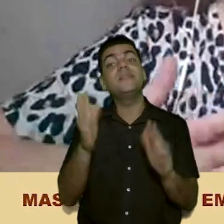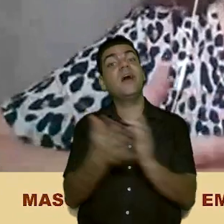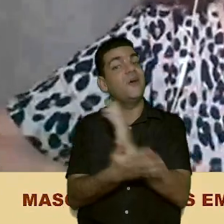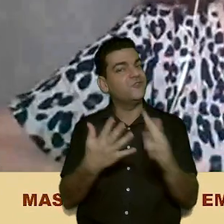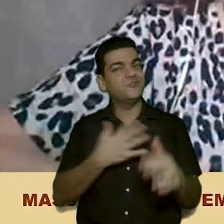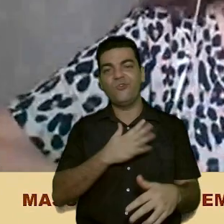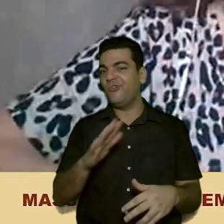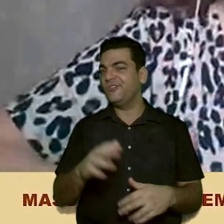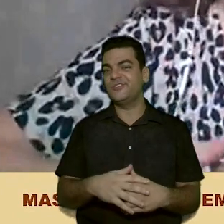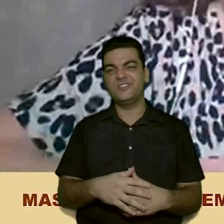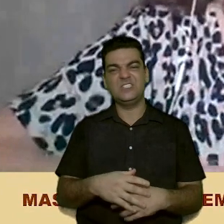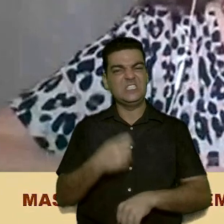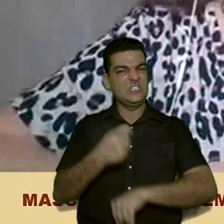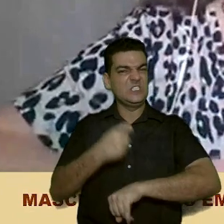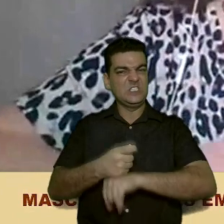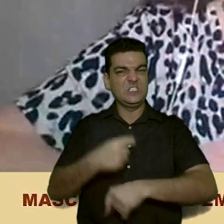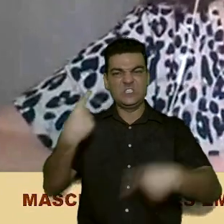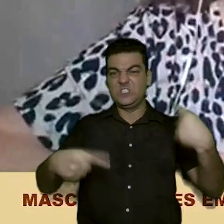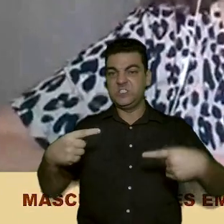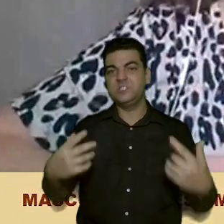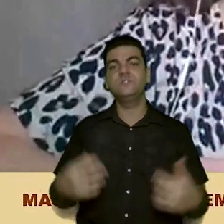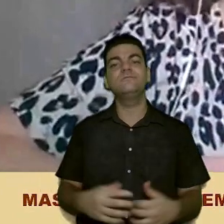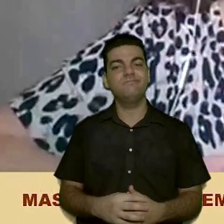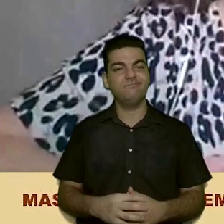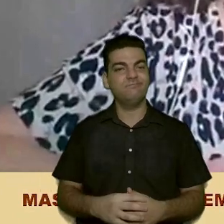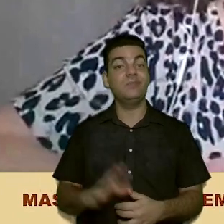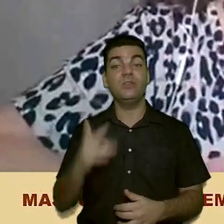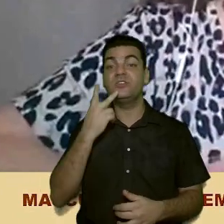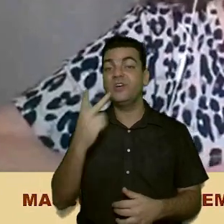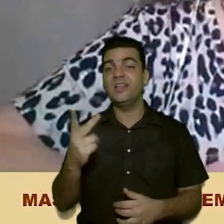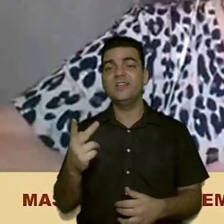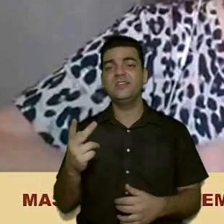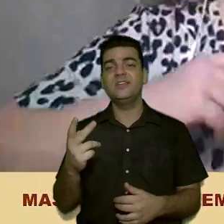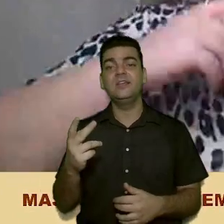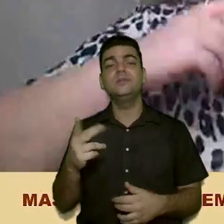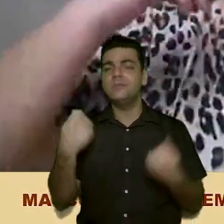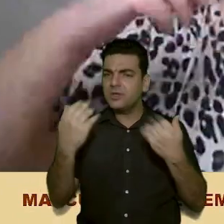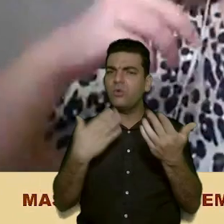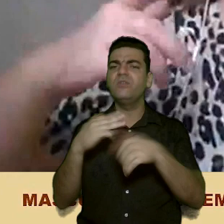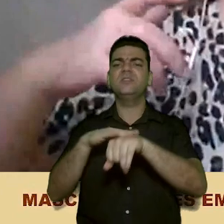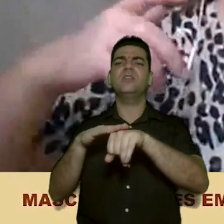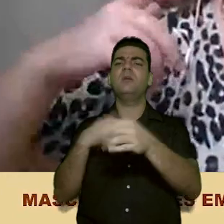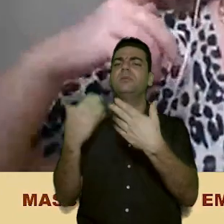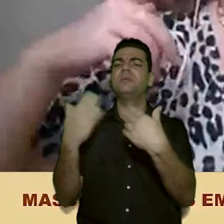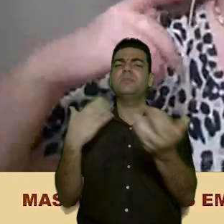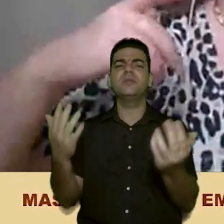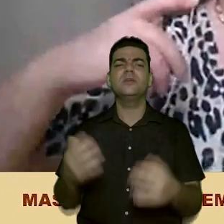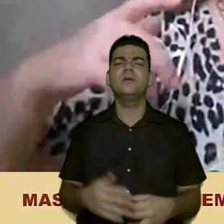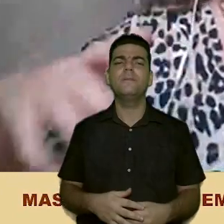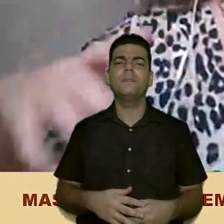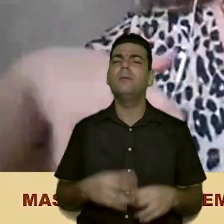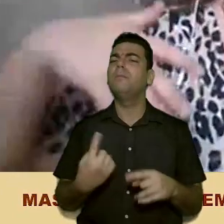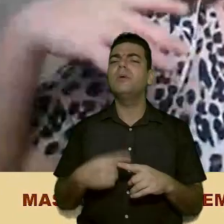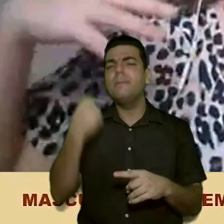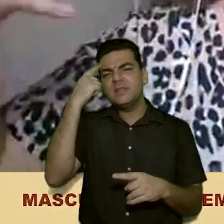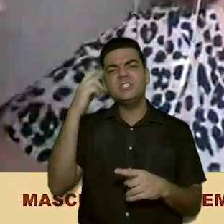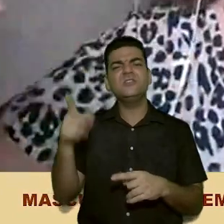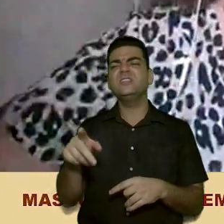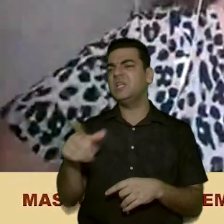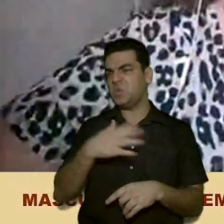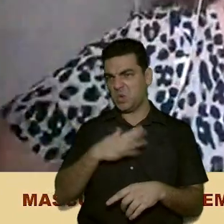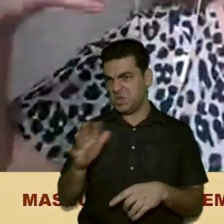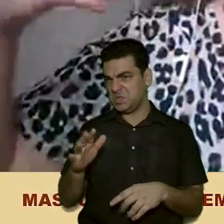Aceitar que a diferença existe é um desafio, né? Mas quando a gente começa a colocar isso em palavras, parece que vai ficando